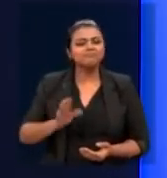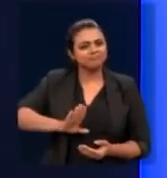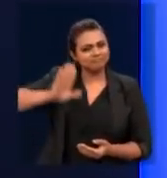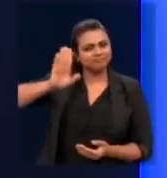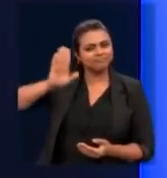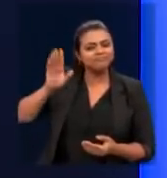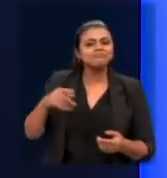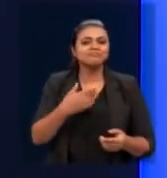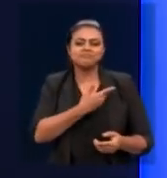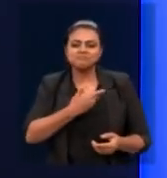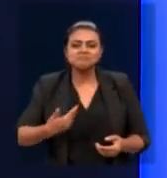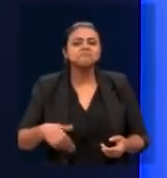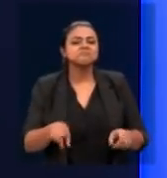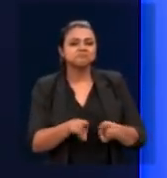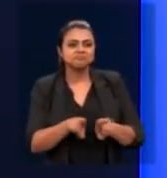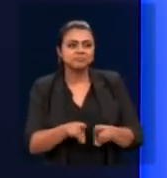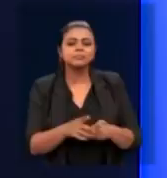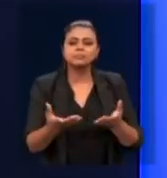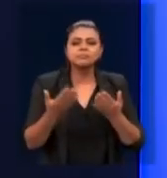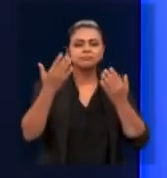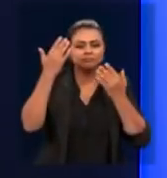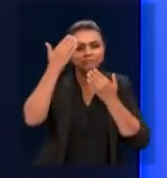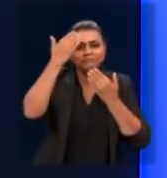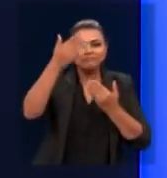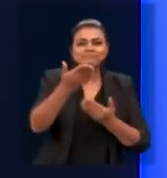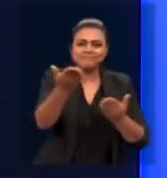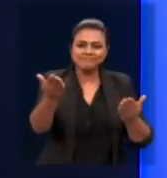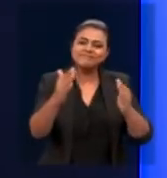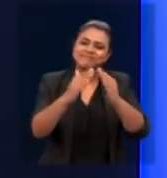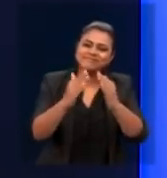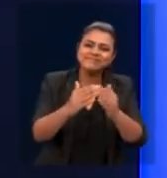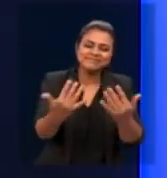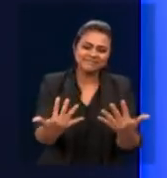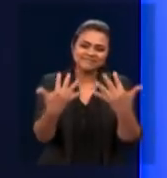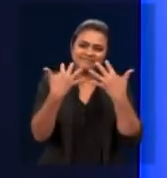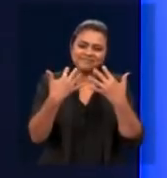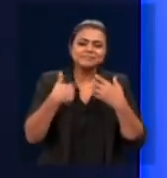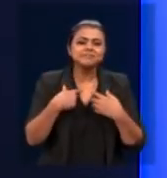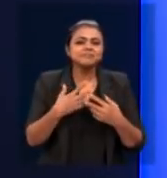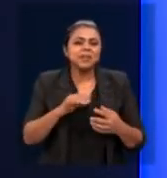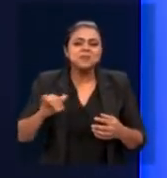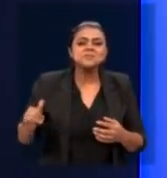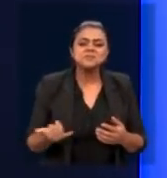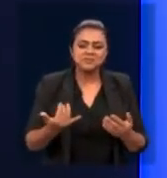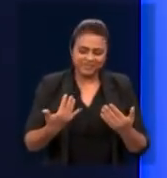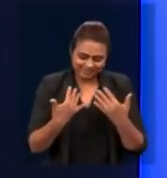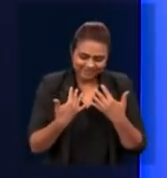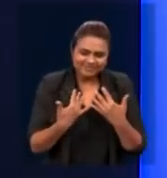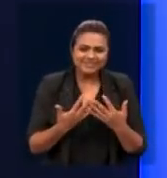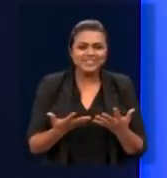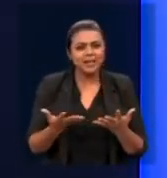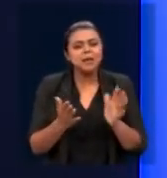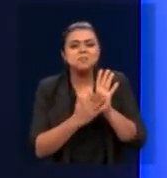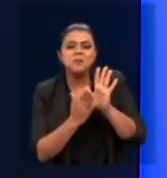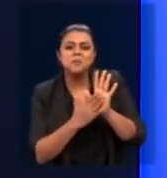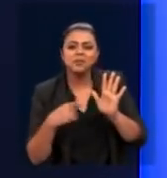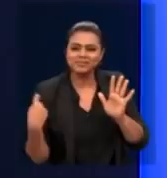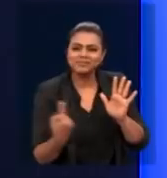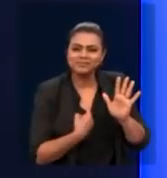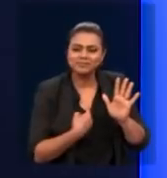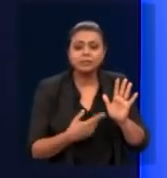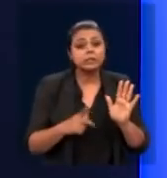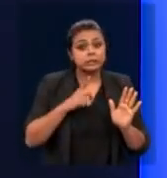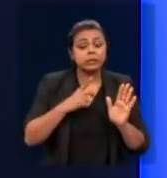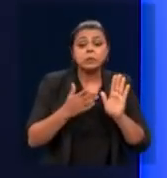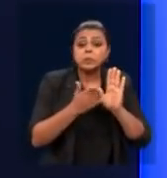candidata e agradecer a você que está em casa por essa oportunidade de ouvir algumas das nossas propostas dentro do nosso programa